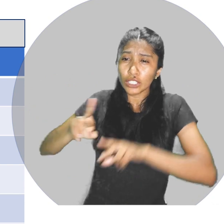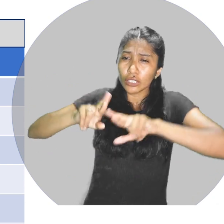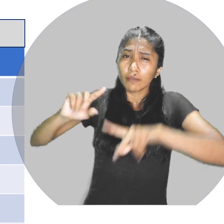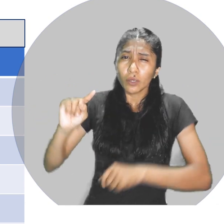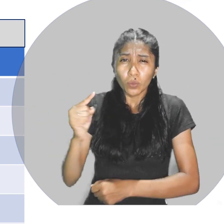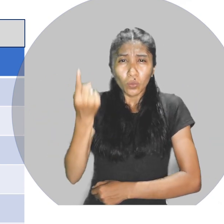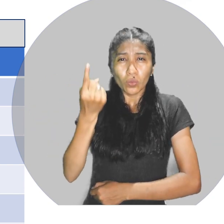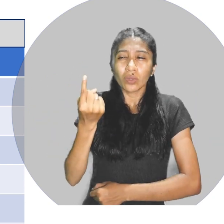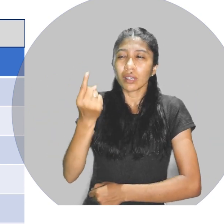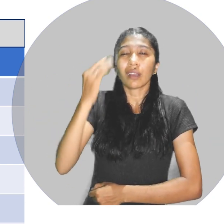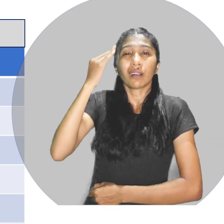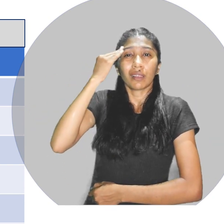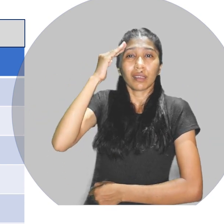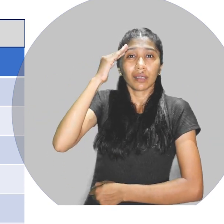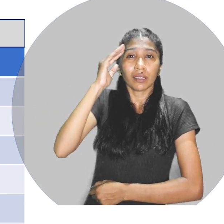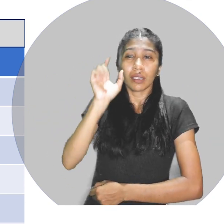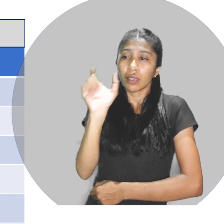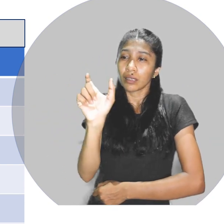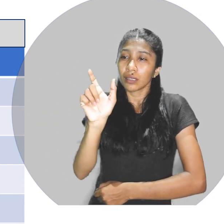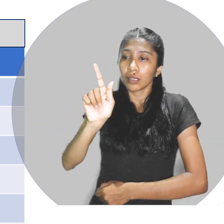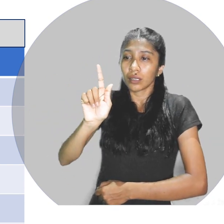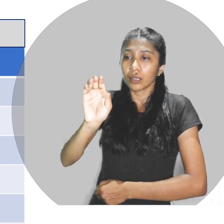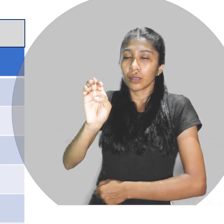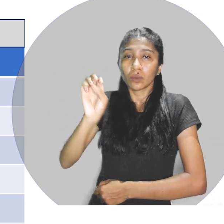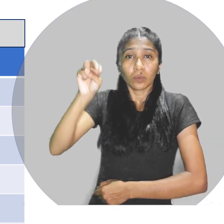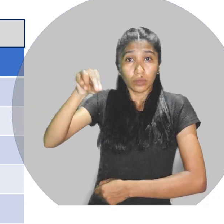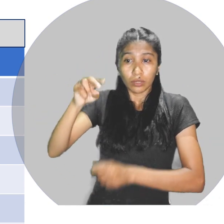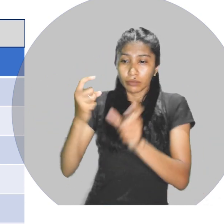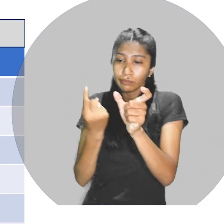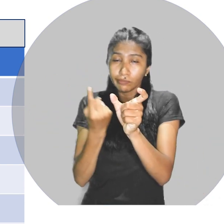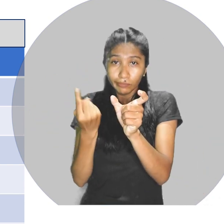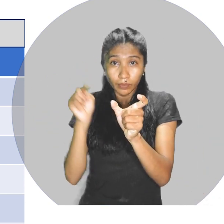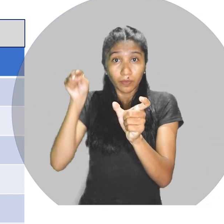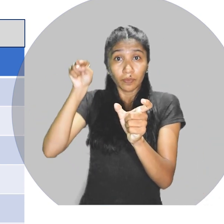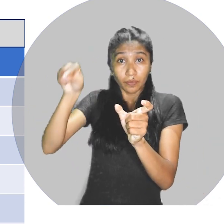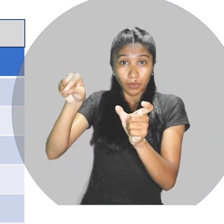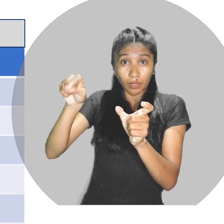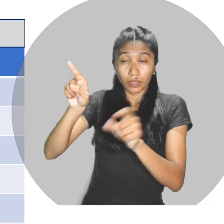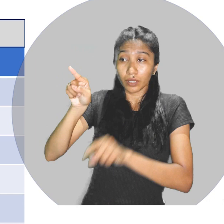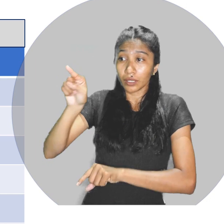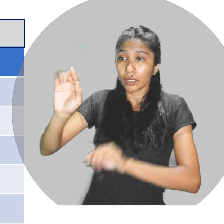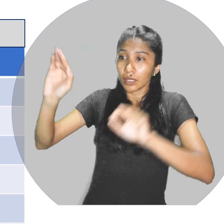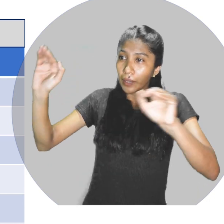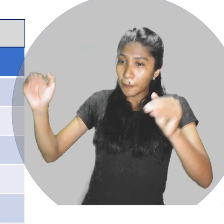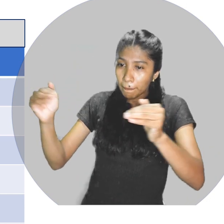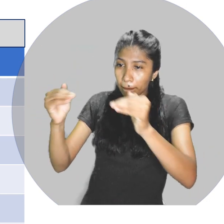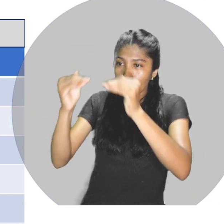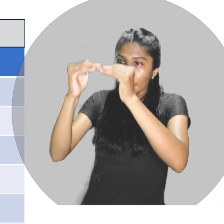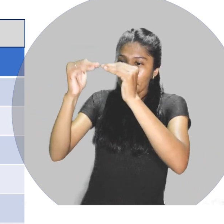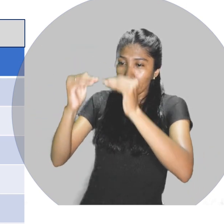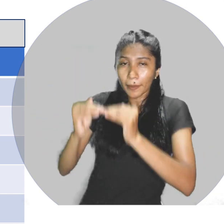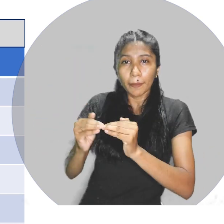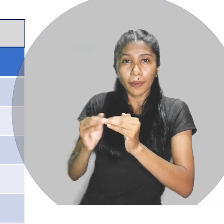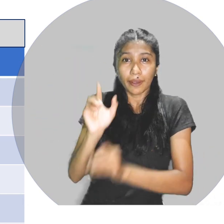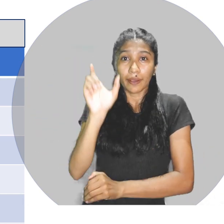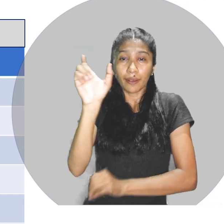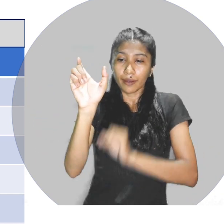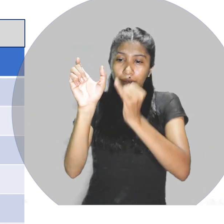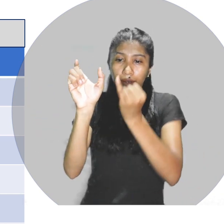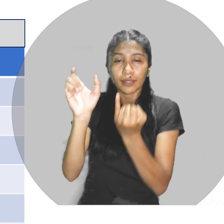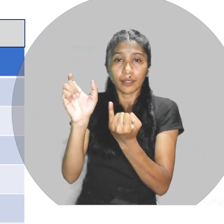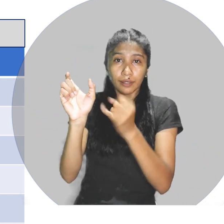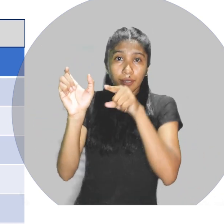diferença que possui está no genitivo plural, onde os parisilábicos agrega a letra I